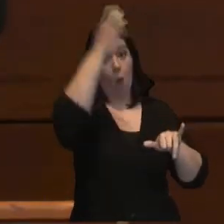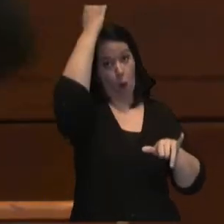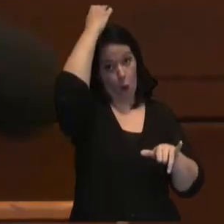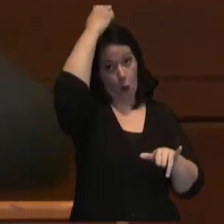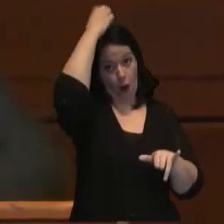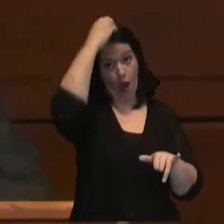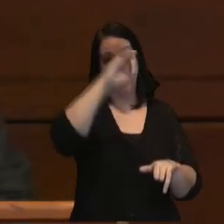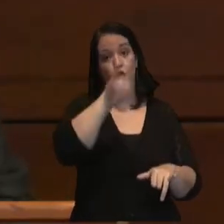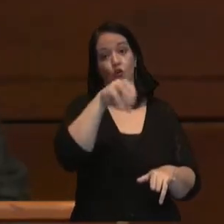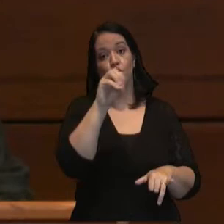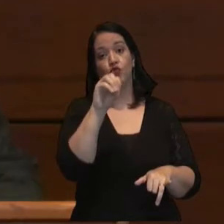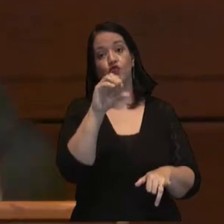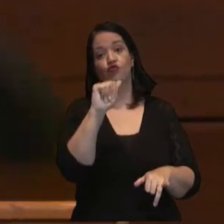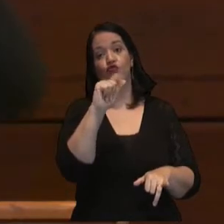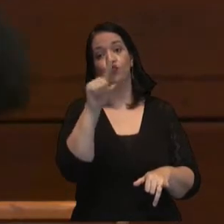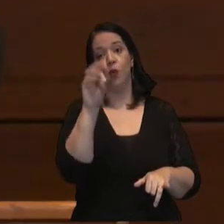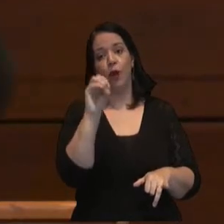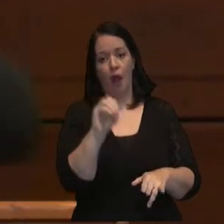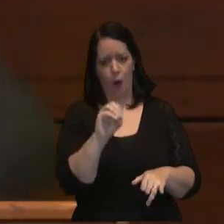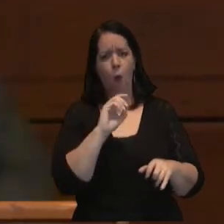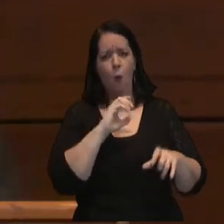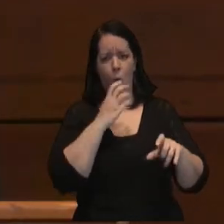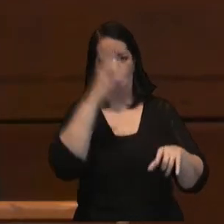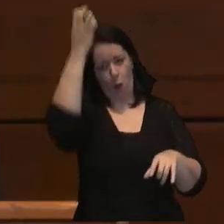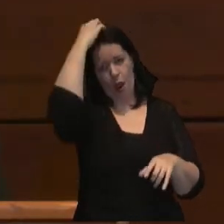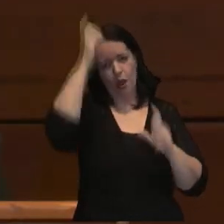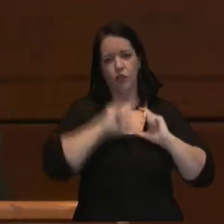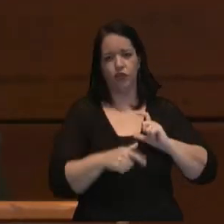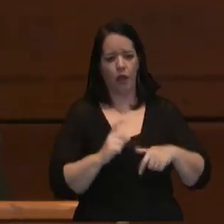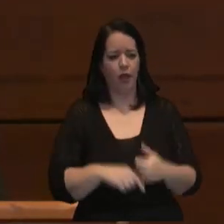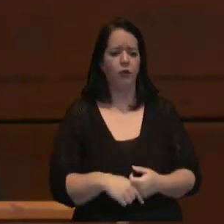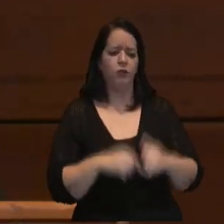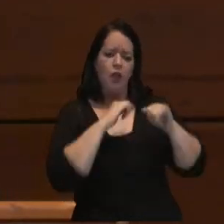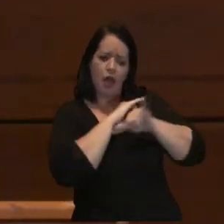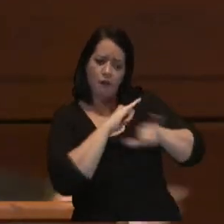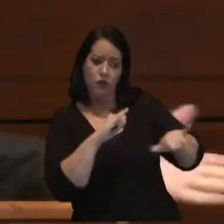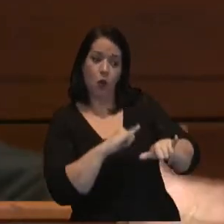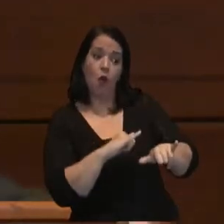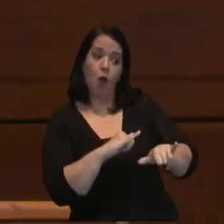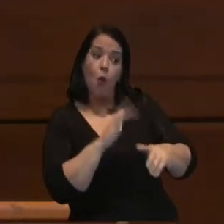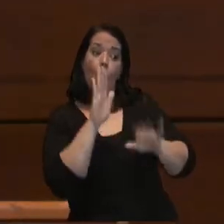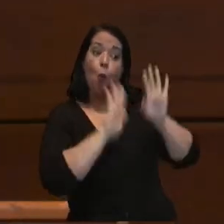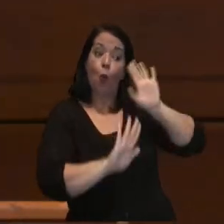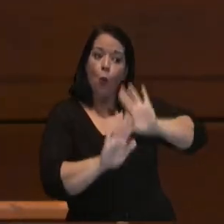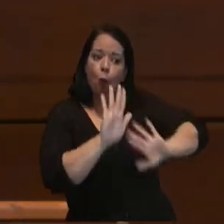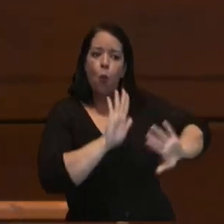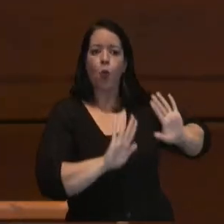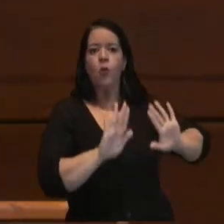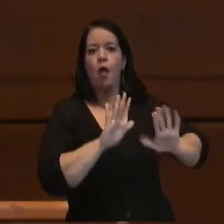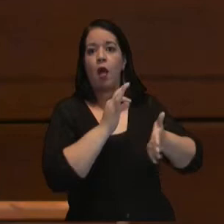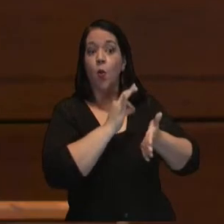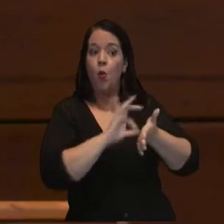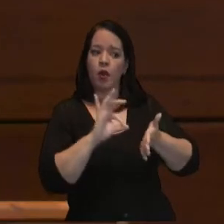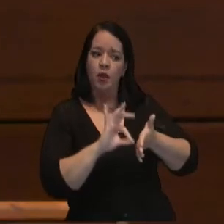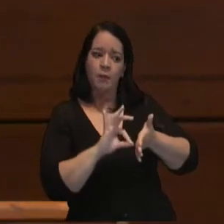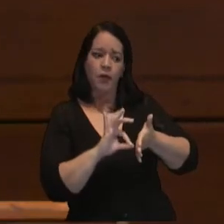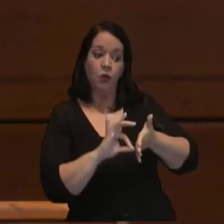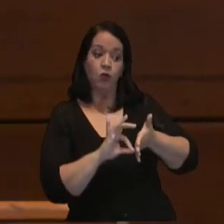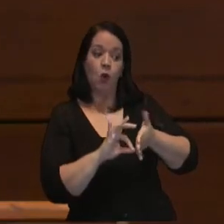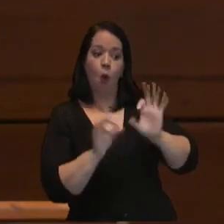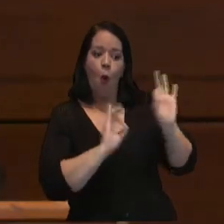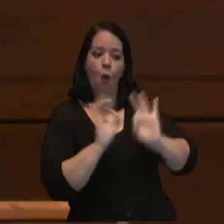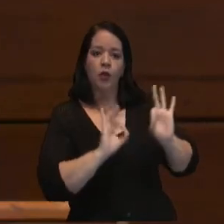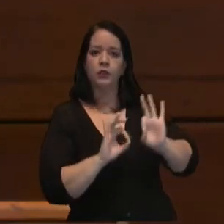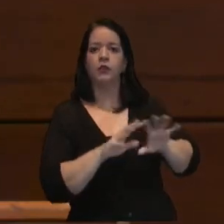os inimigos estão ali, eles estão descendo para ali. E o rei de Israel enviou então tropas ao lugar que o homem de